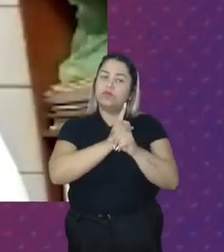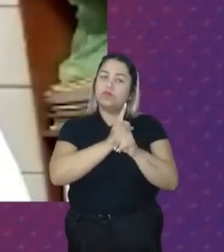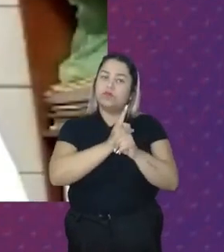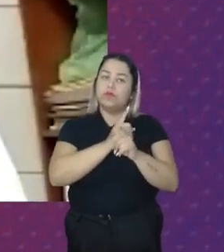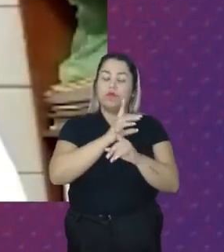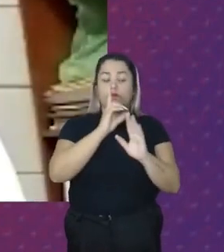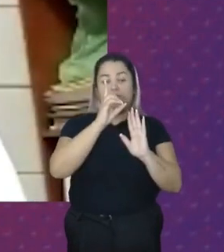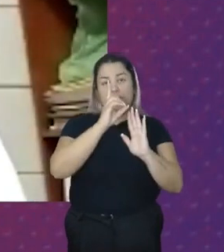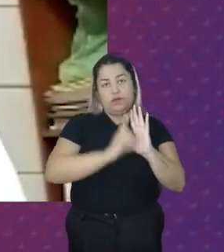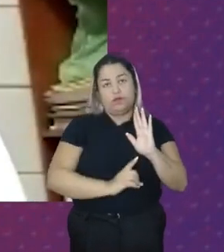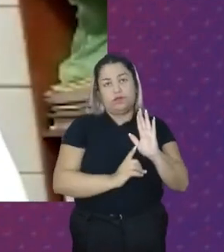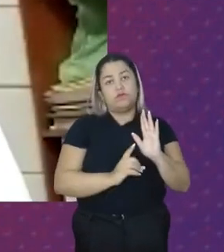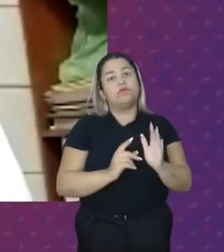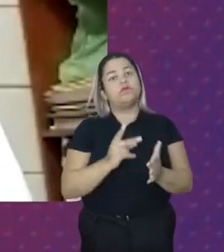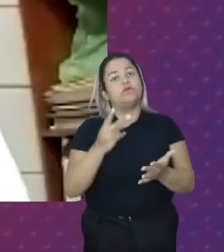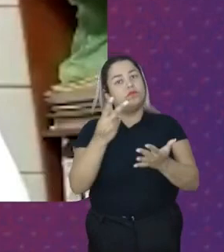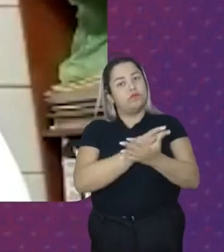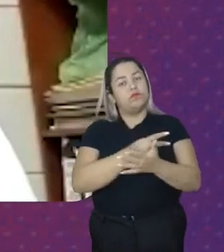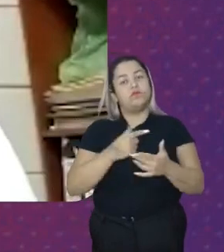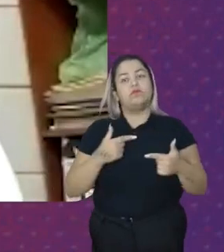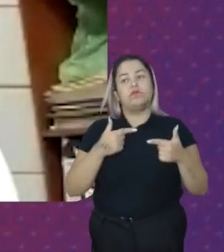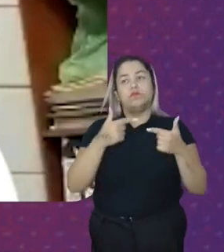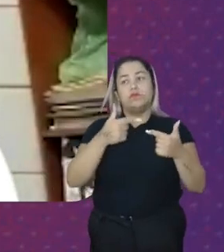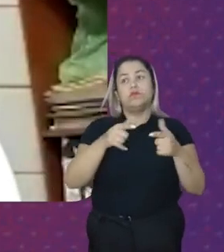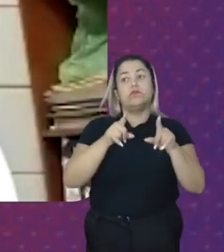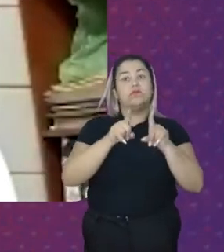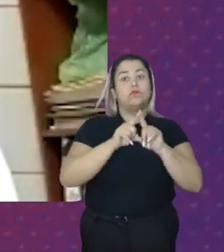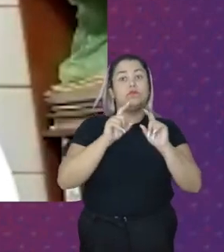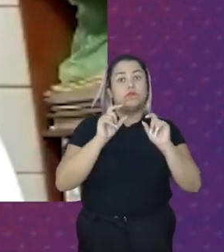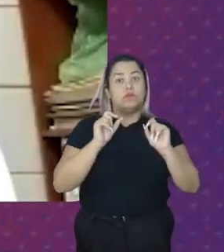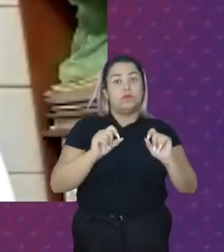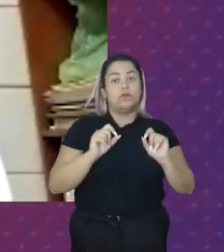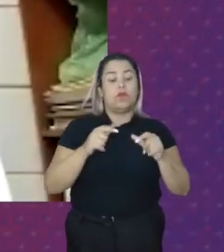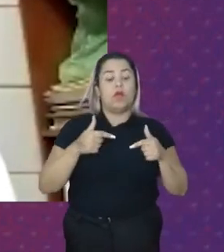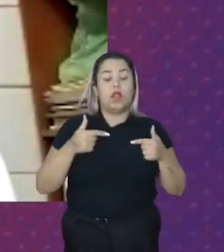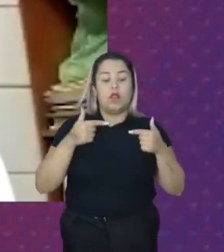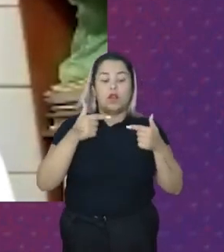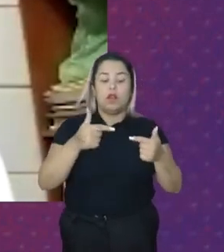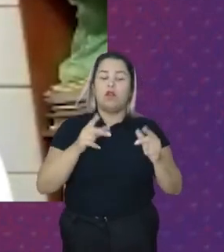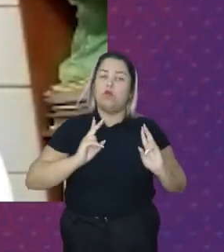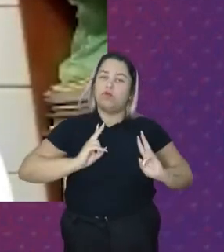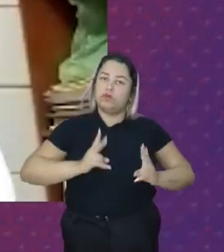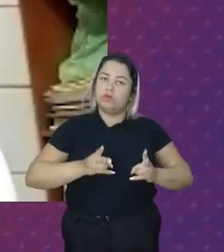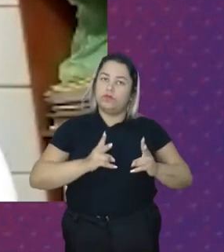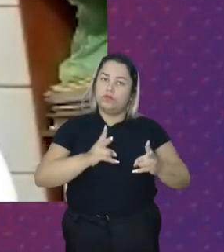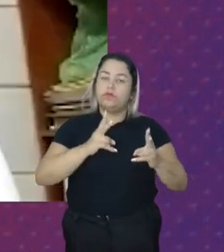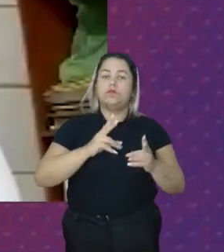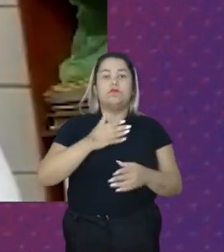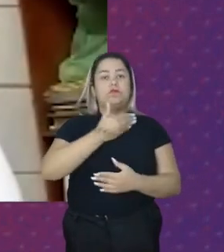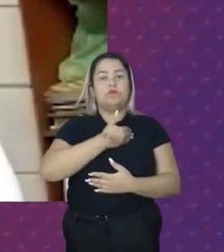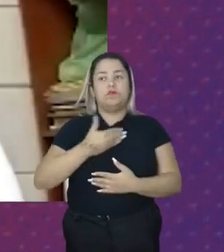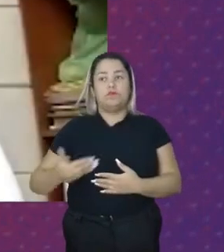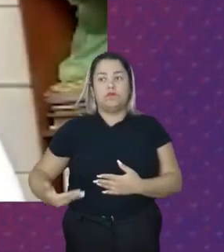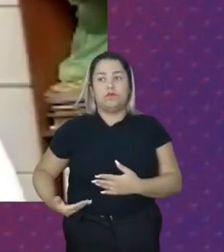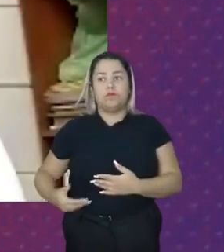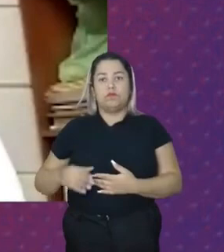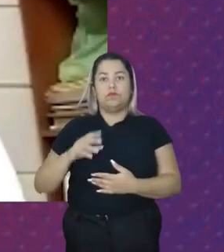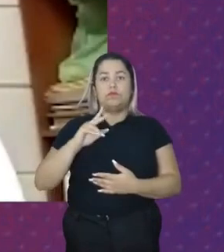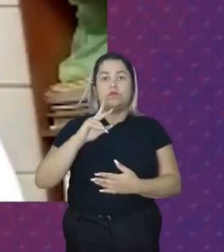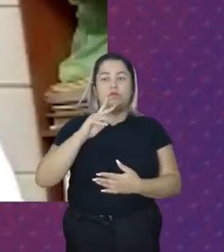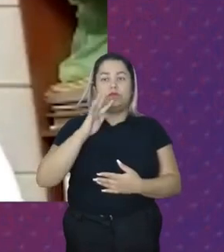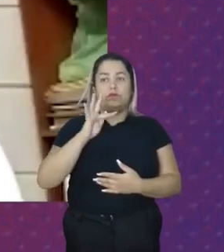direitos Que foram Conquistados Na conta gotas A luta Continuou No governo FHC